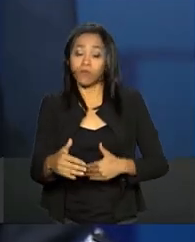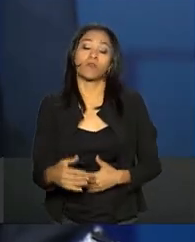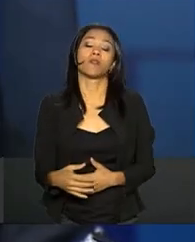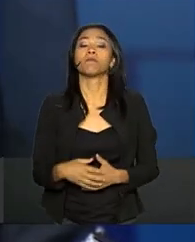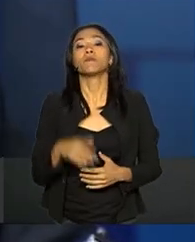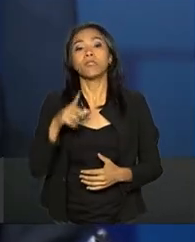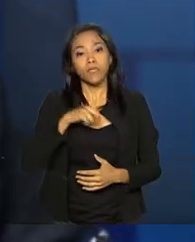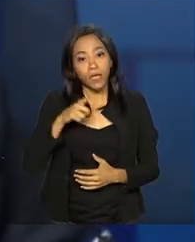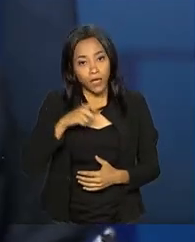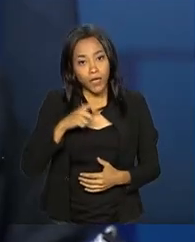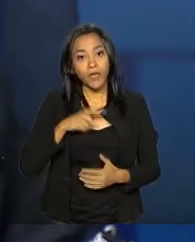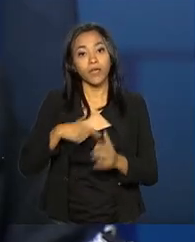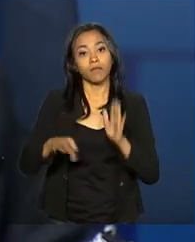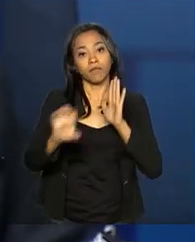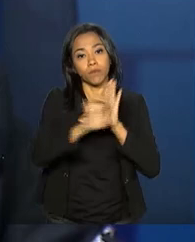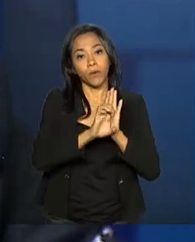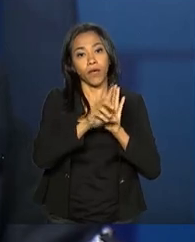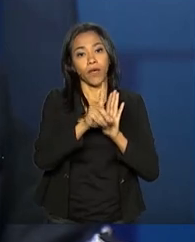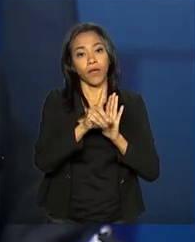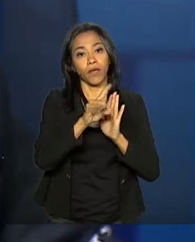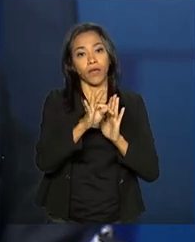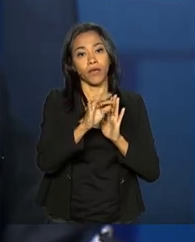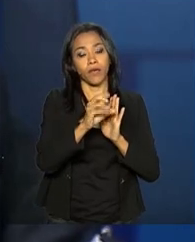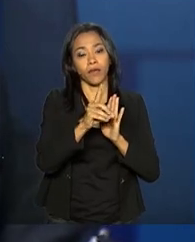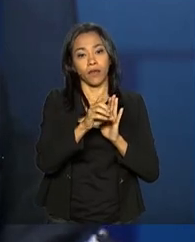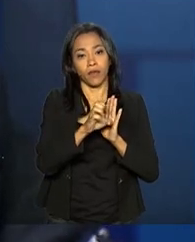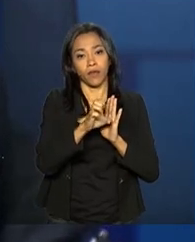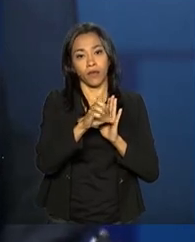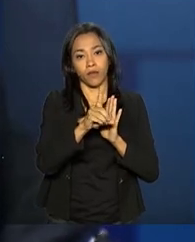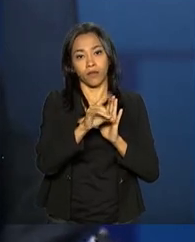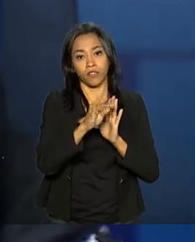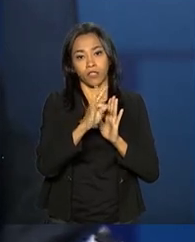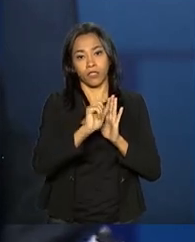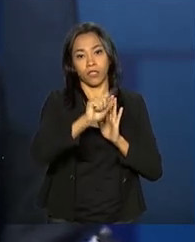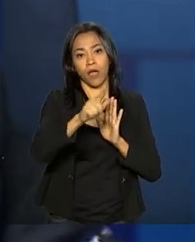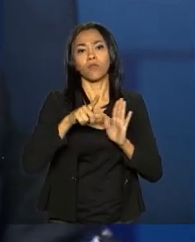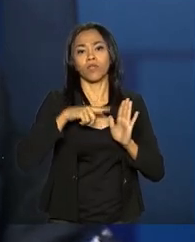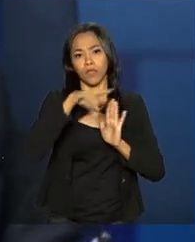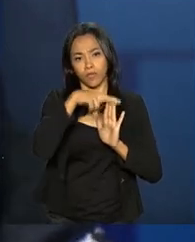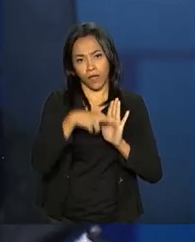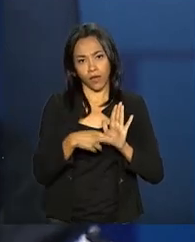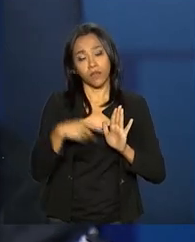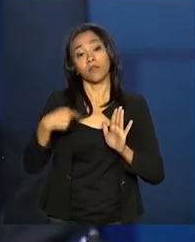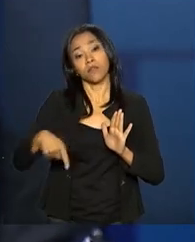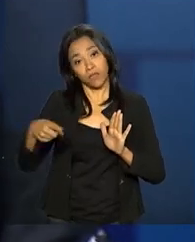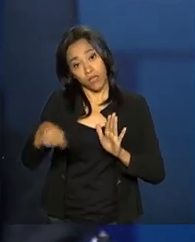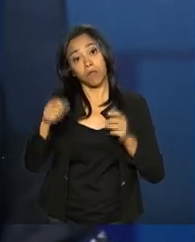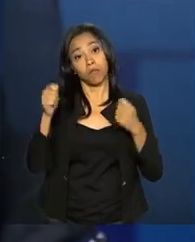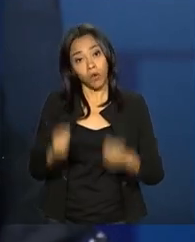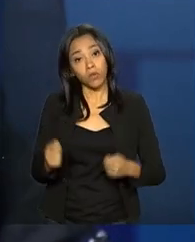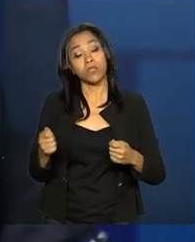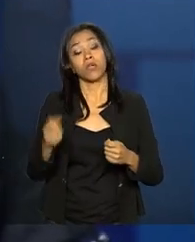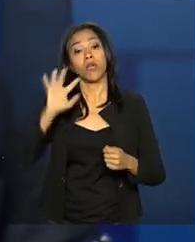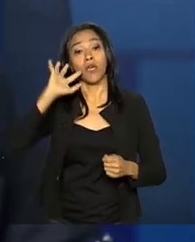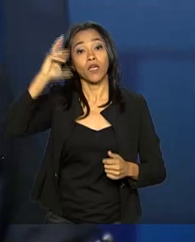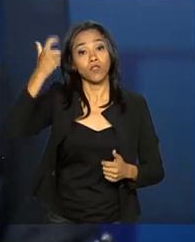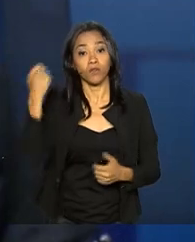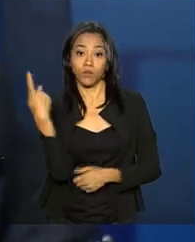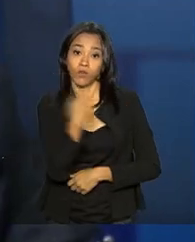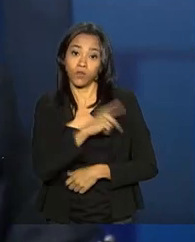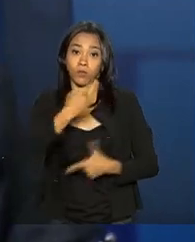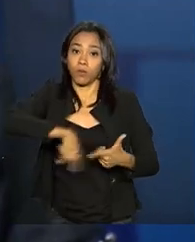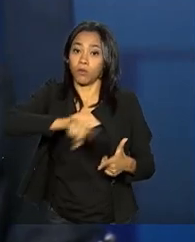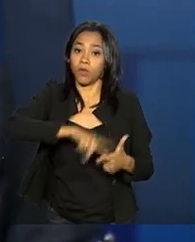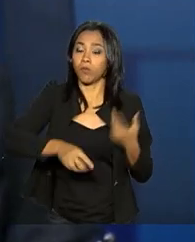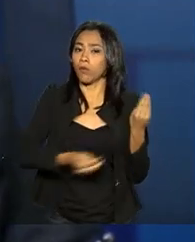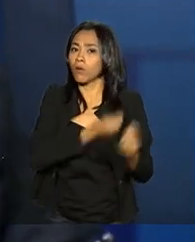previstas no edital que permitem que ele regularize a sua situação por meio de